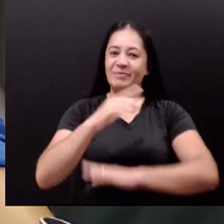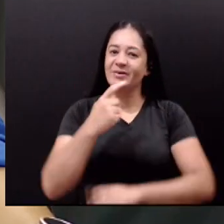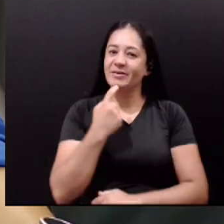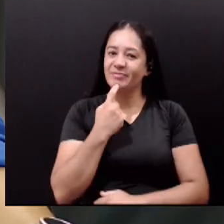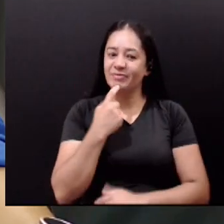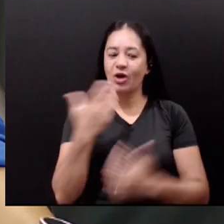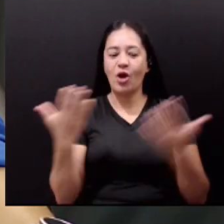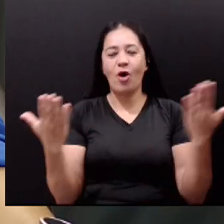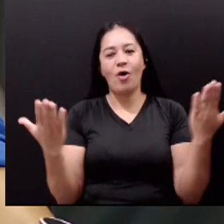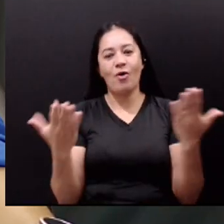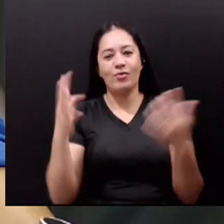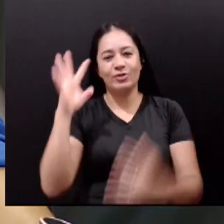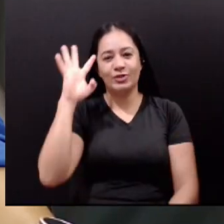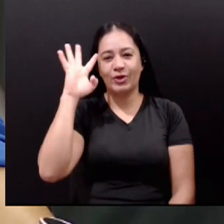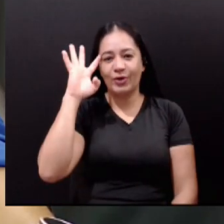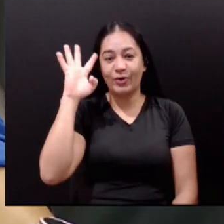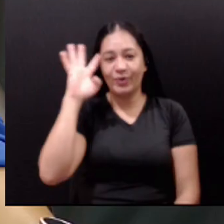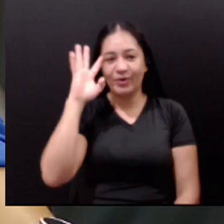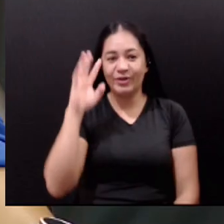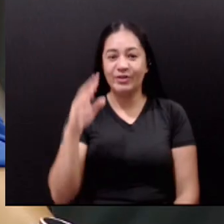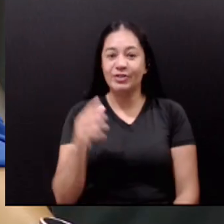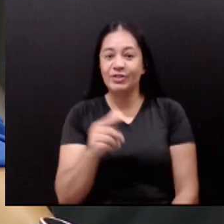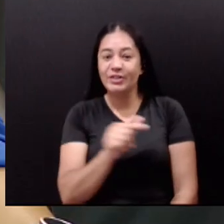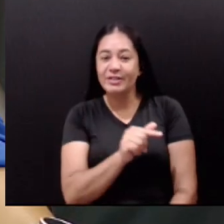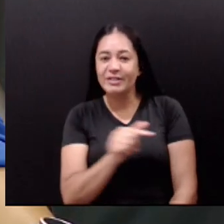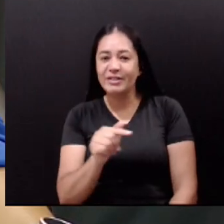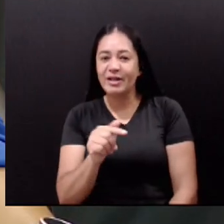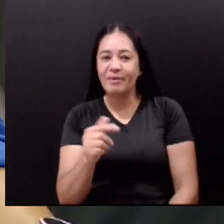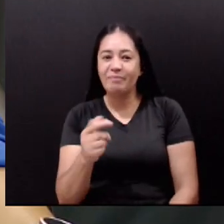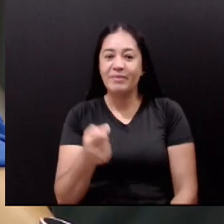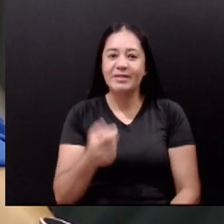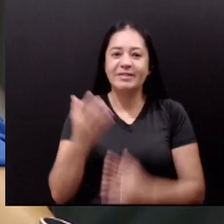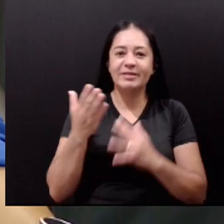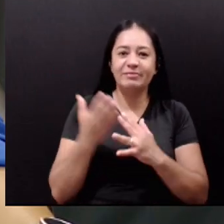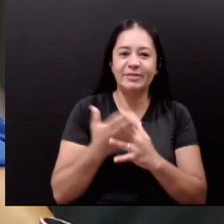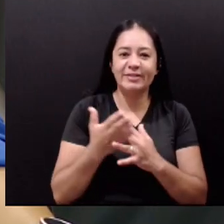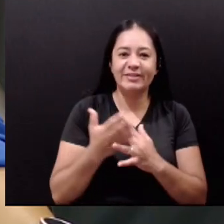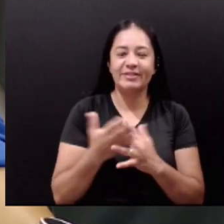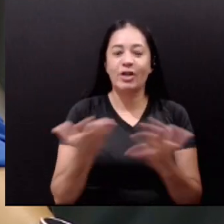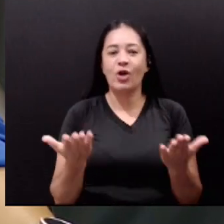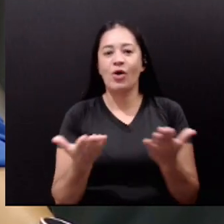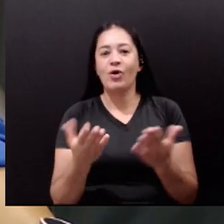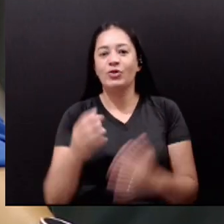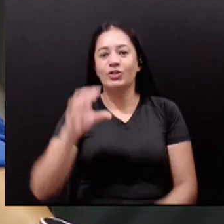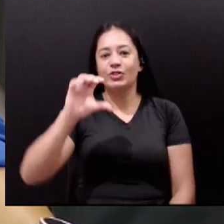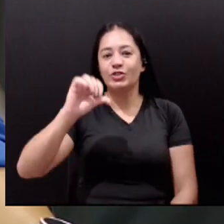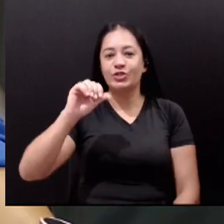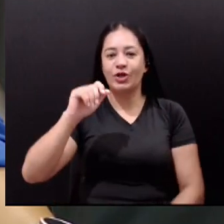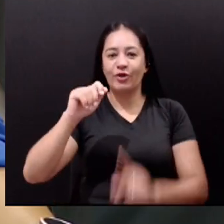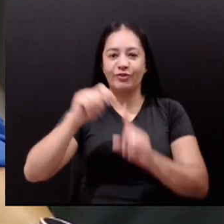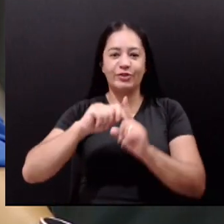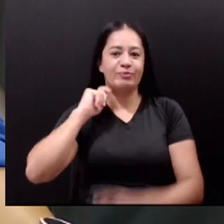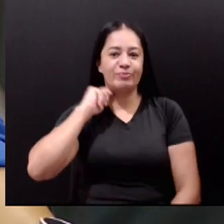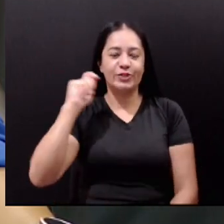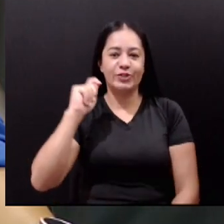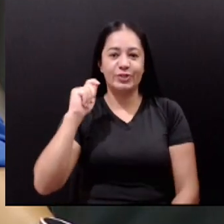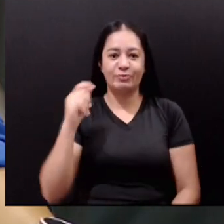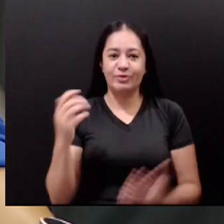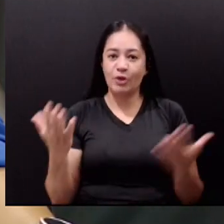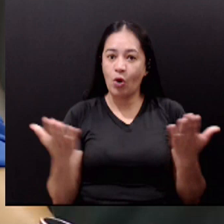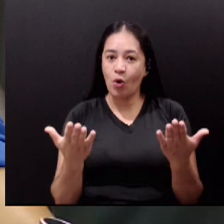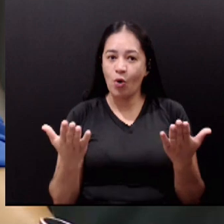quarta-feira, estamos no meio da semana, 9 de abril de 2025. No programa de hoje, nós seguimos falando